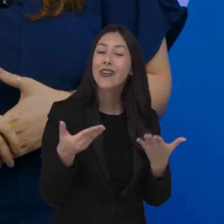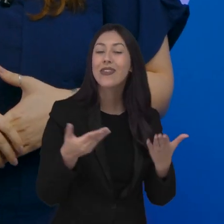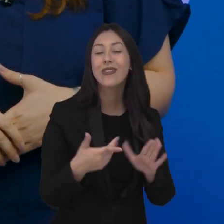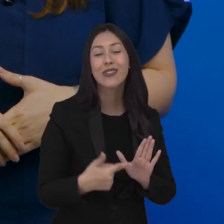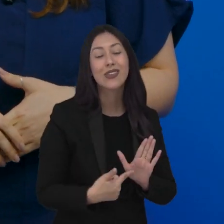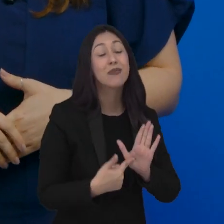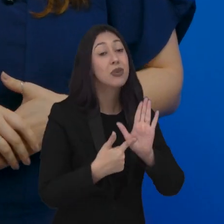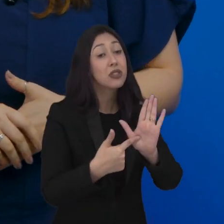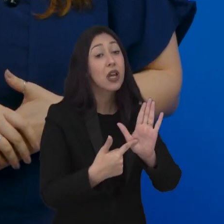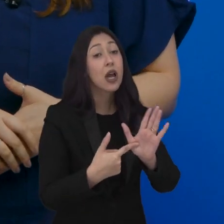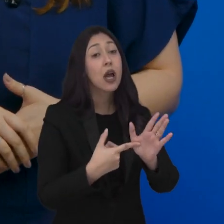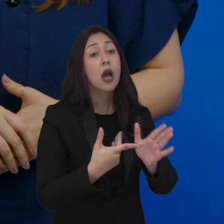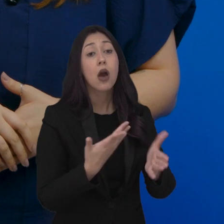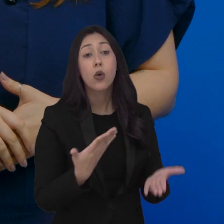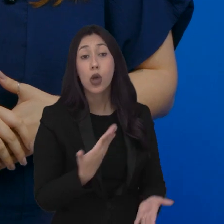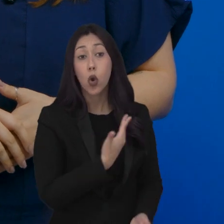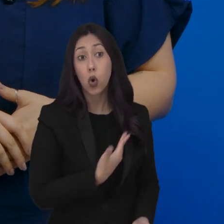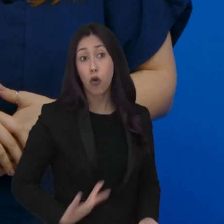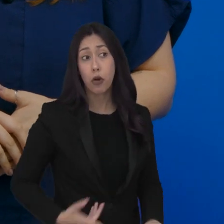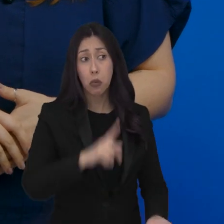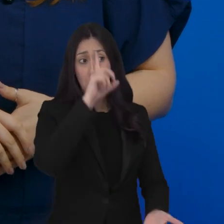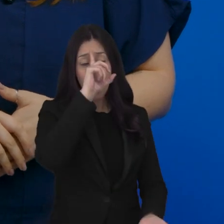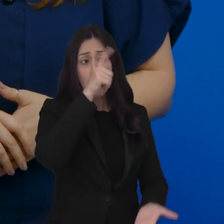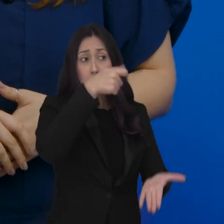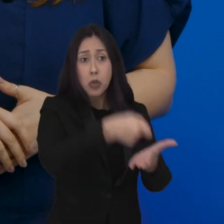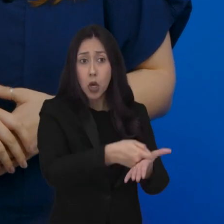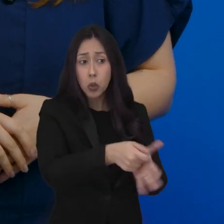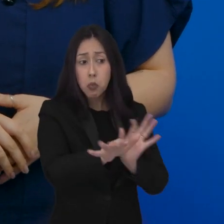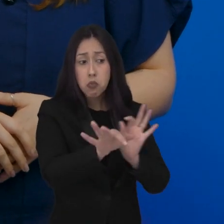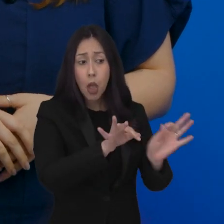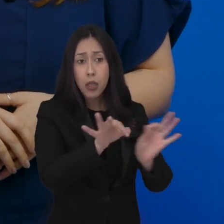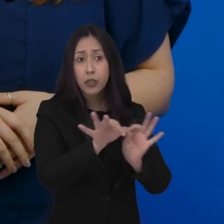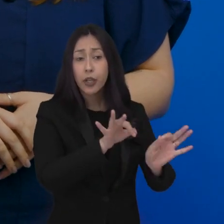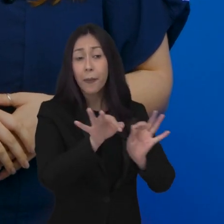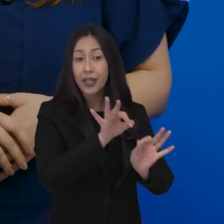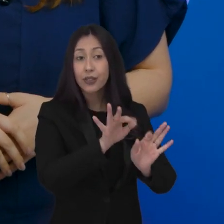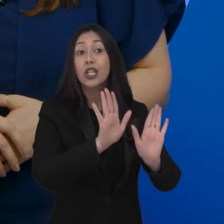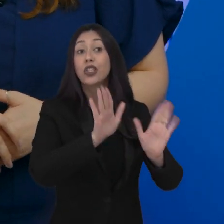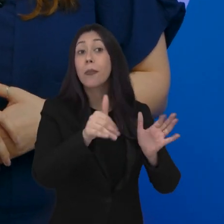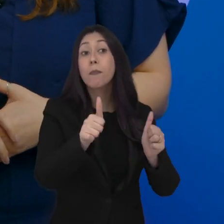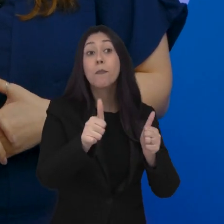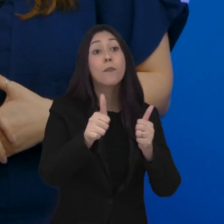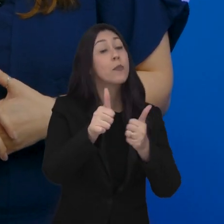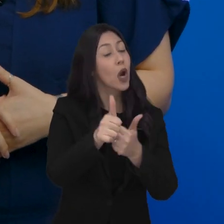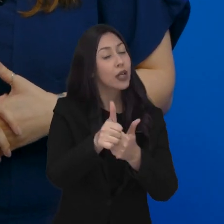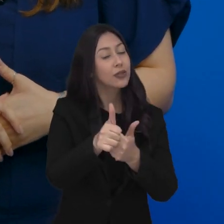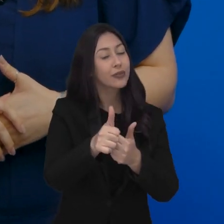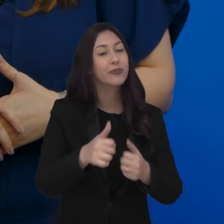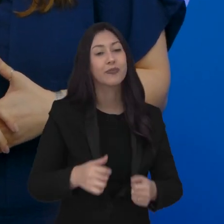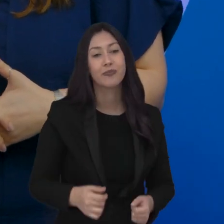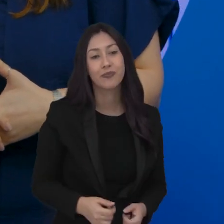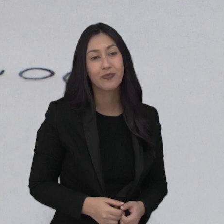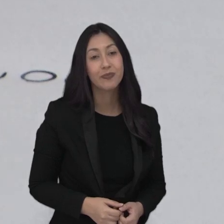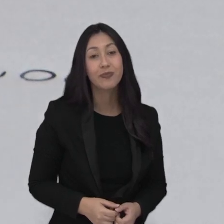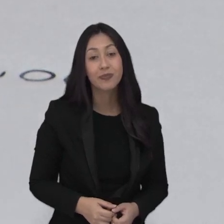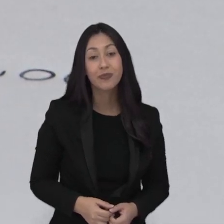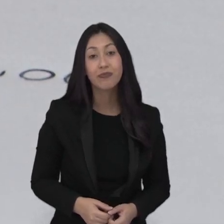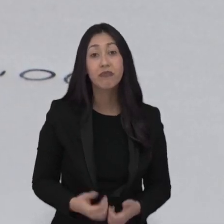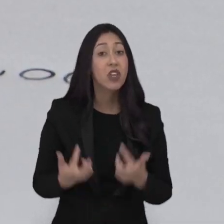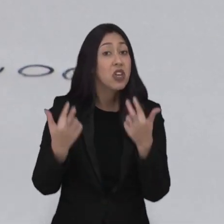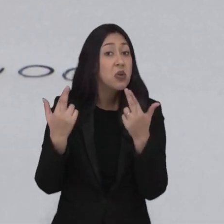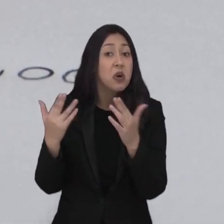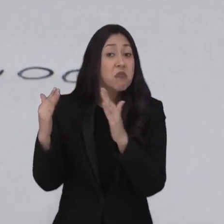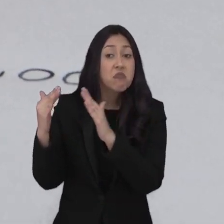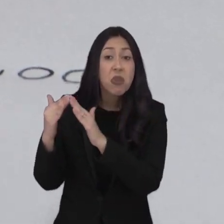gente te mostra como as decisões do governo na hora desse planejamento estão mais próximas de nós do que a gente imagina. Assim como